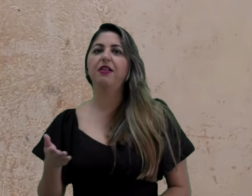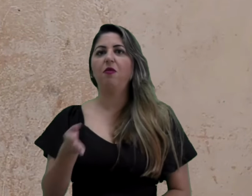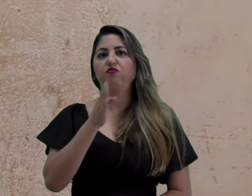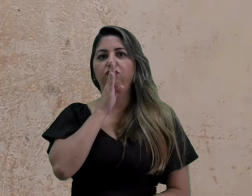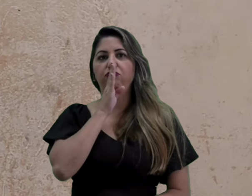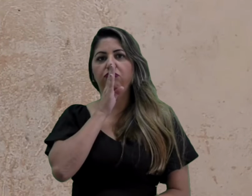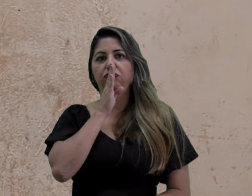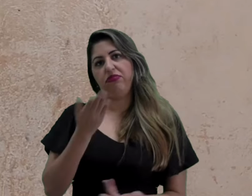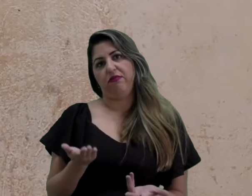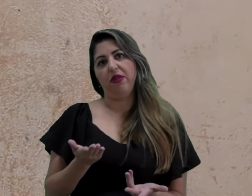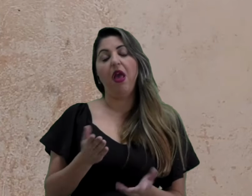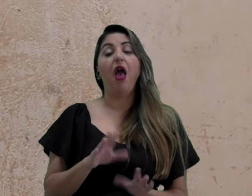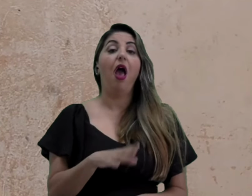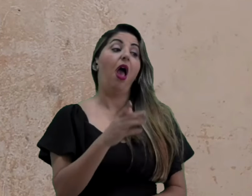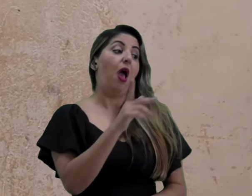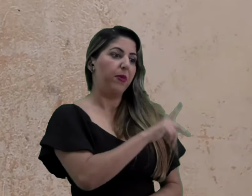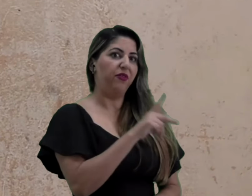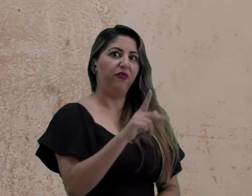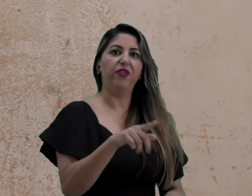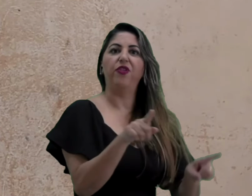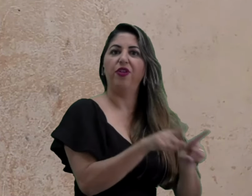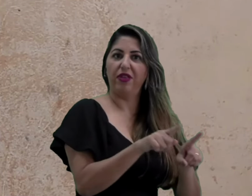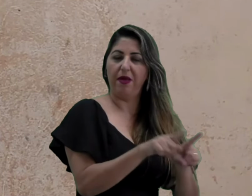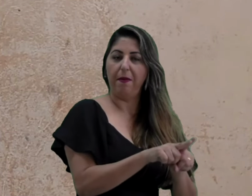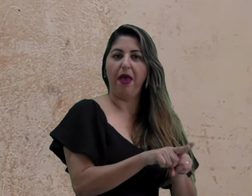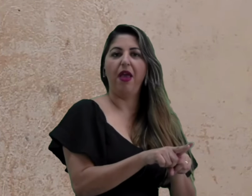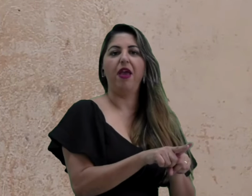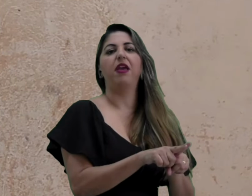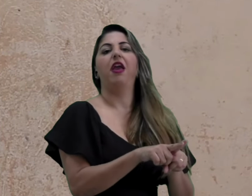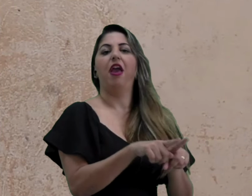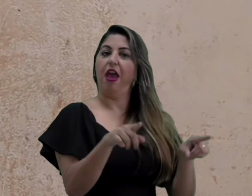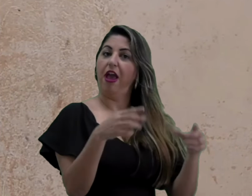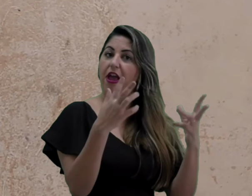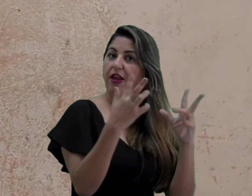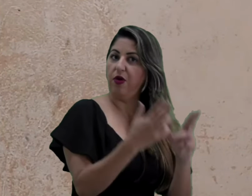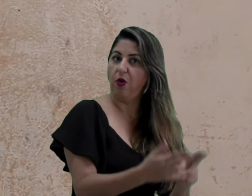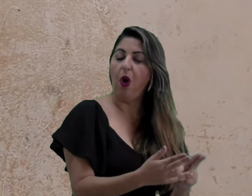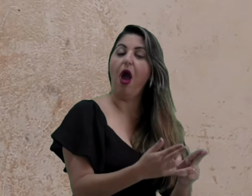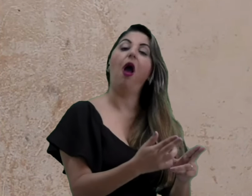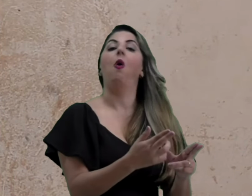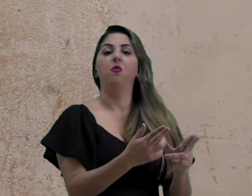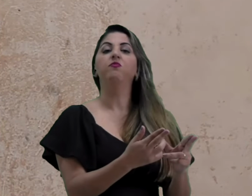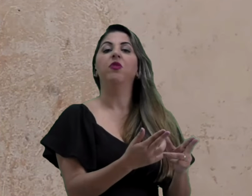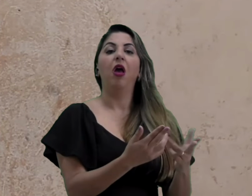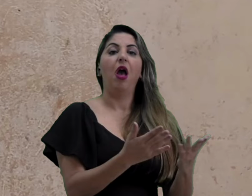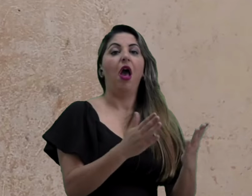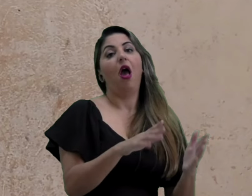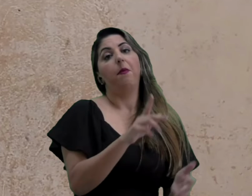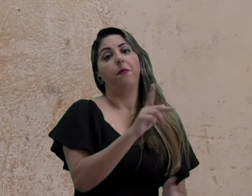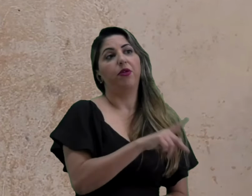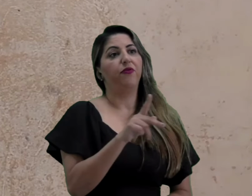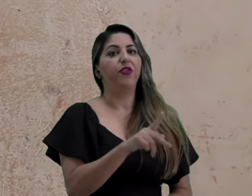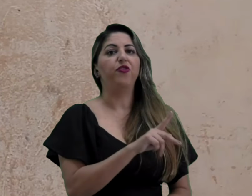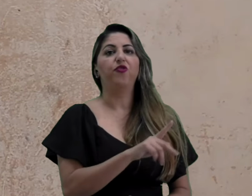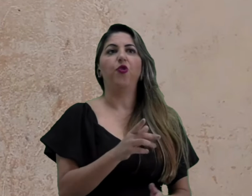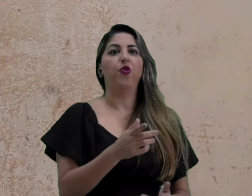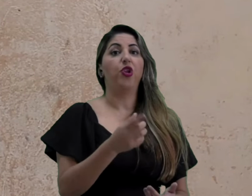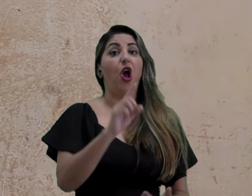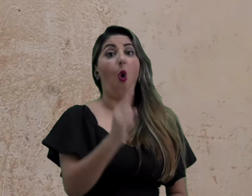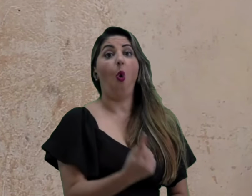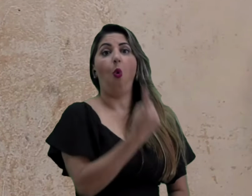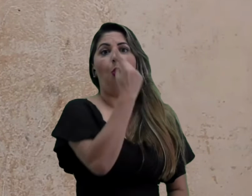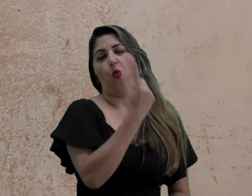também cortava um dobrado. Bem ou mal, ela mantinha a escola funcionando. A única que havia na serra, e isso por anos a